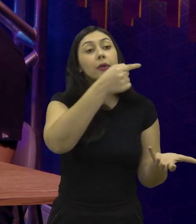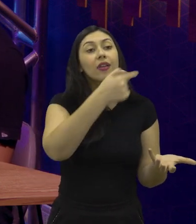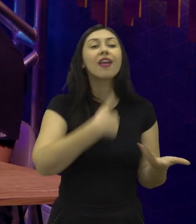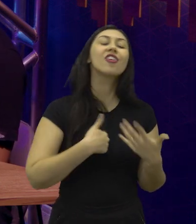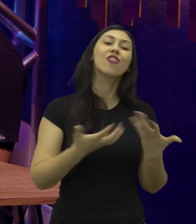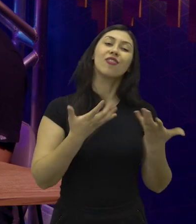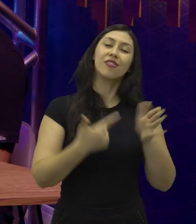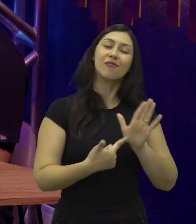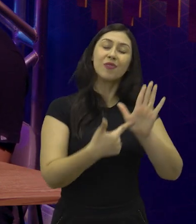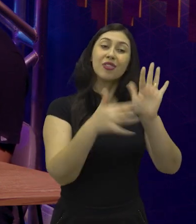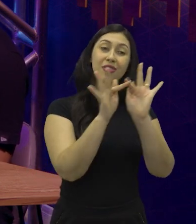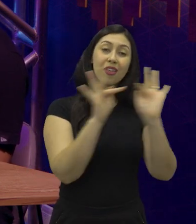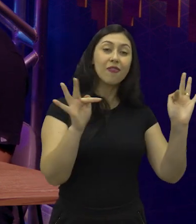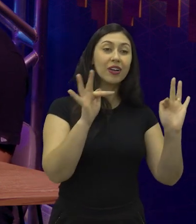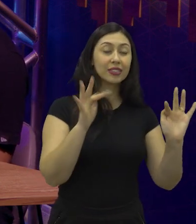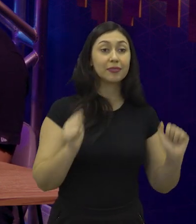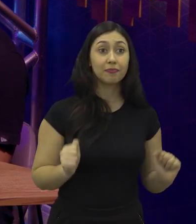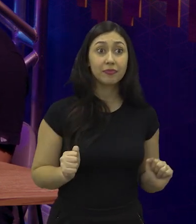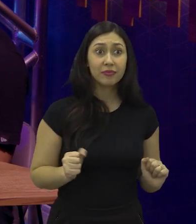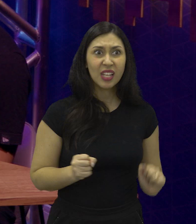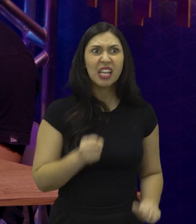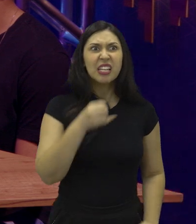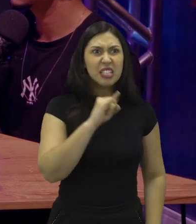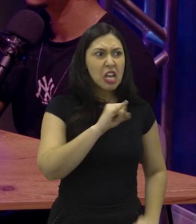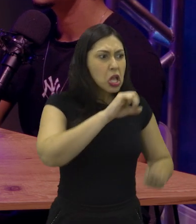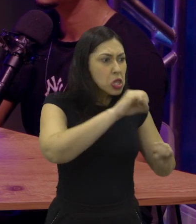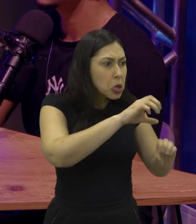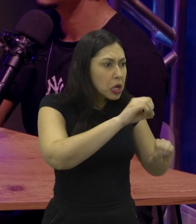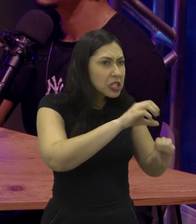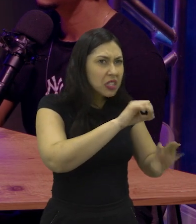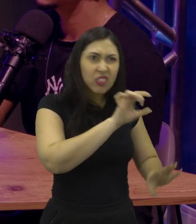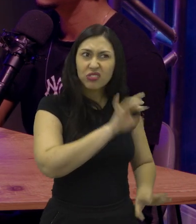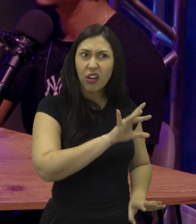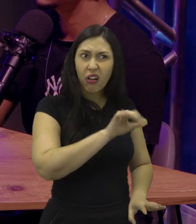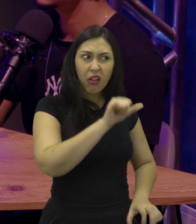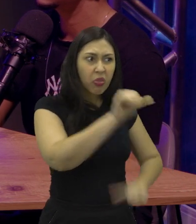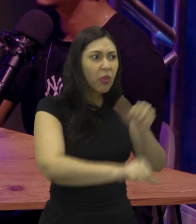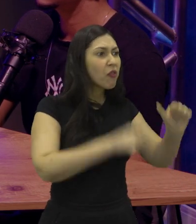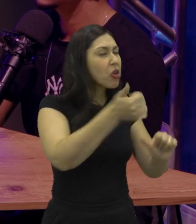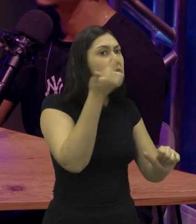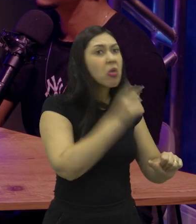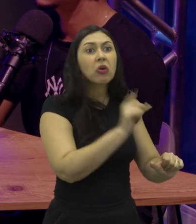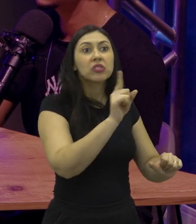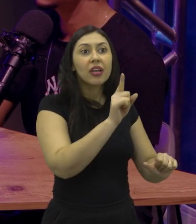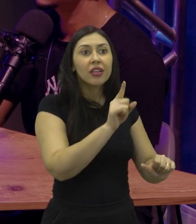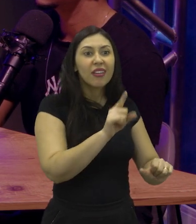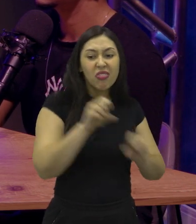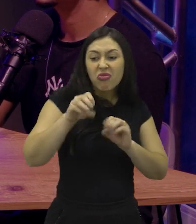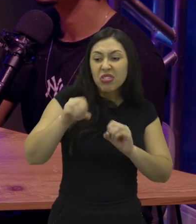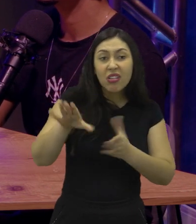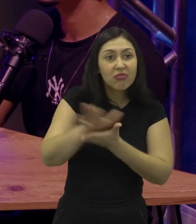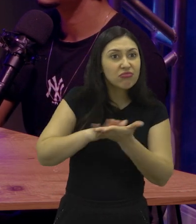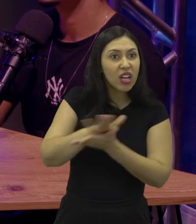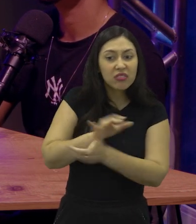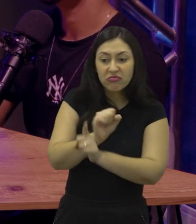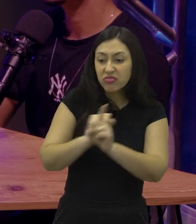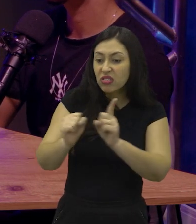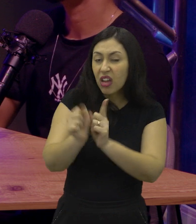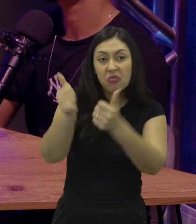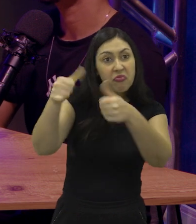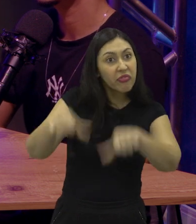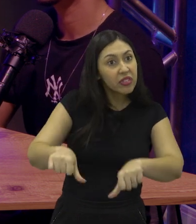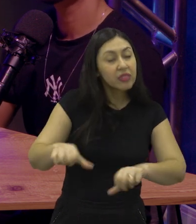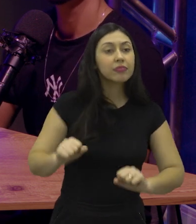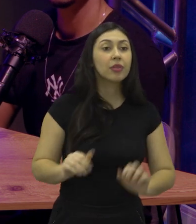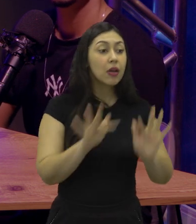E uma das frases que eu quero trazer aqui é essa, né? Se a educação sozinha não transforma a sociedade, sem ela, tampouco a sociedade muda. Então, assim,